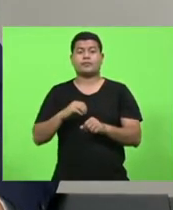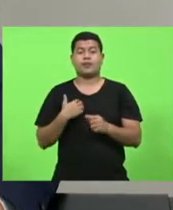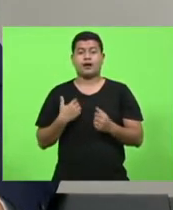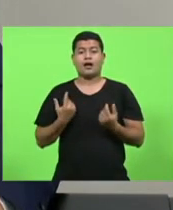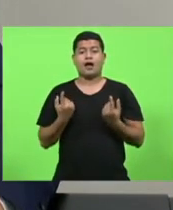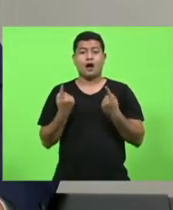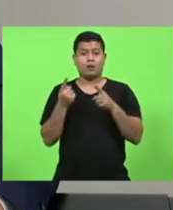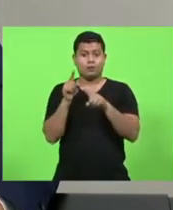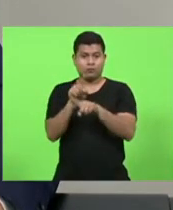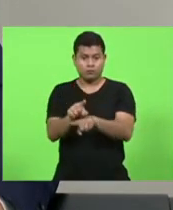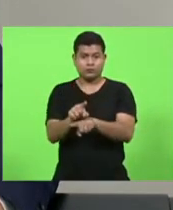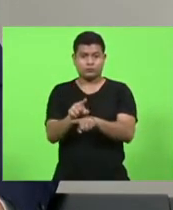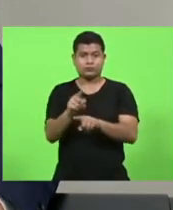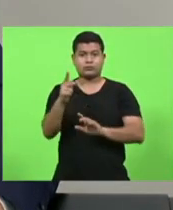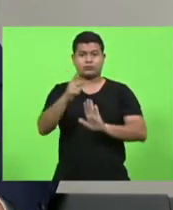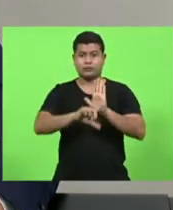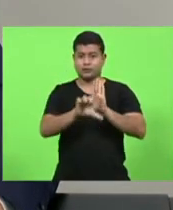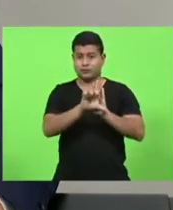rejeição,